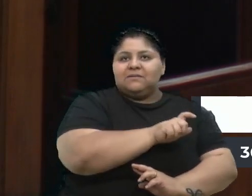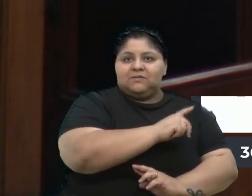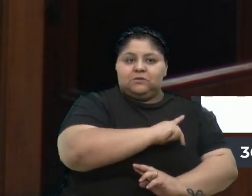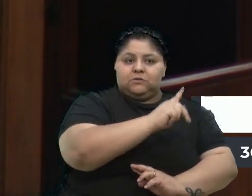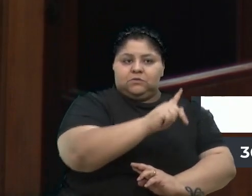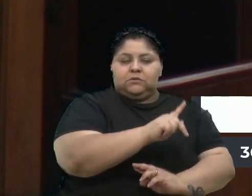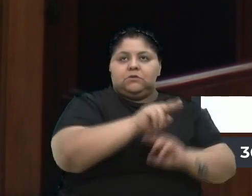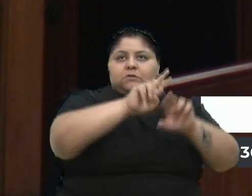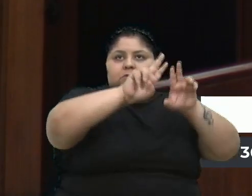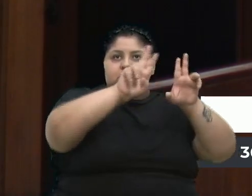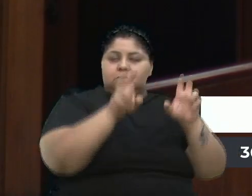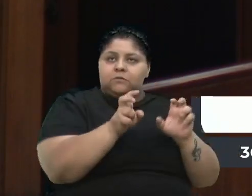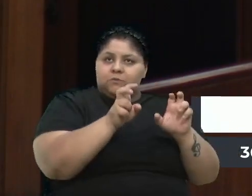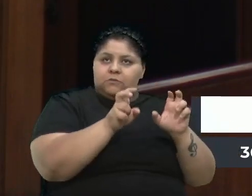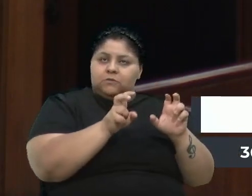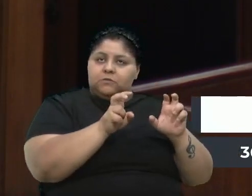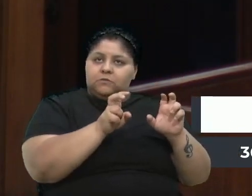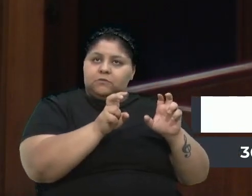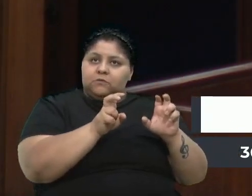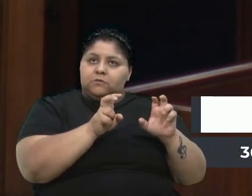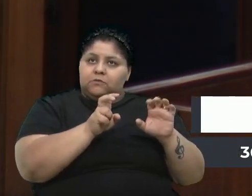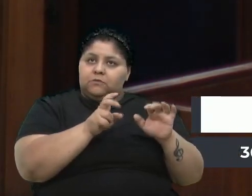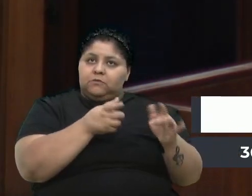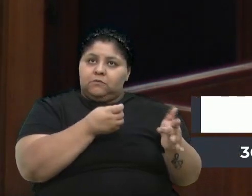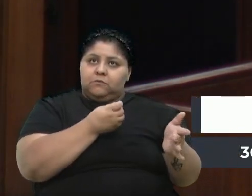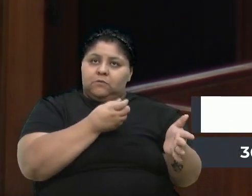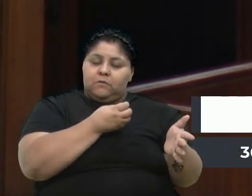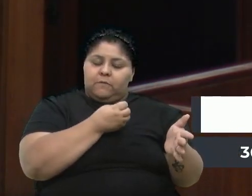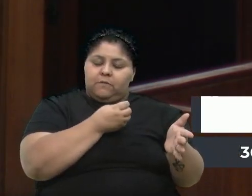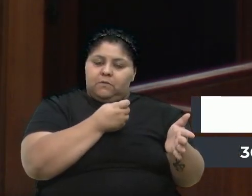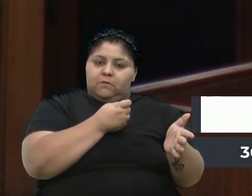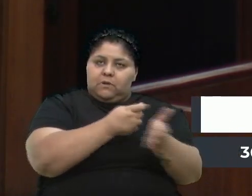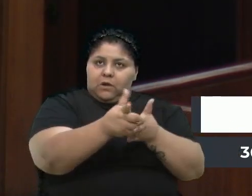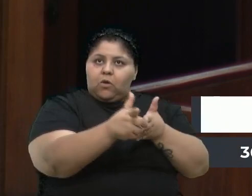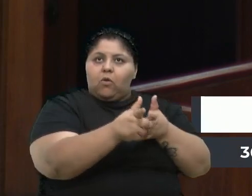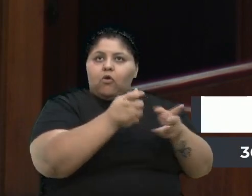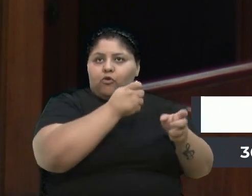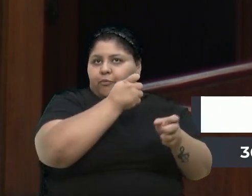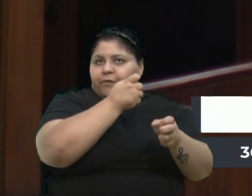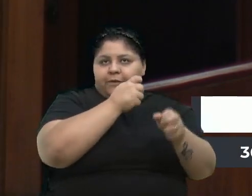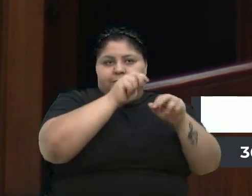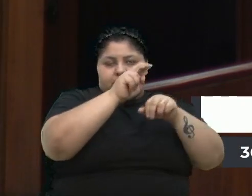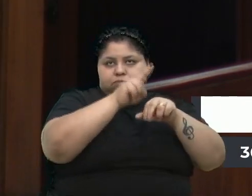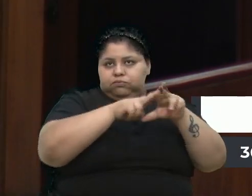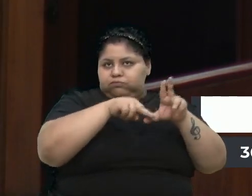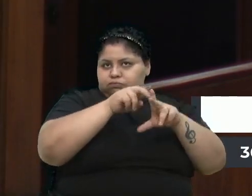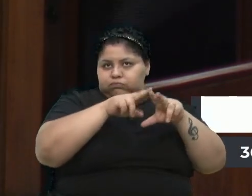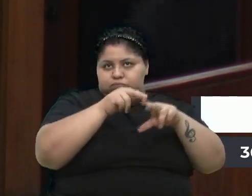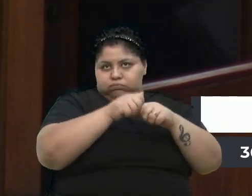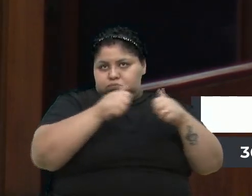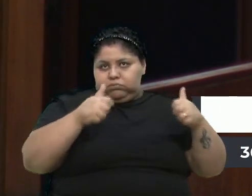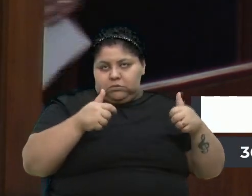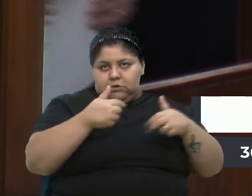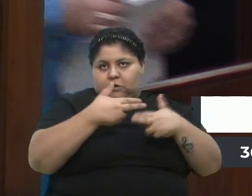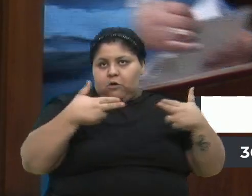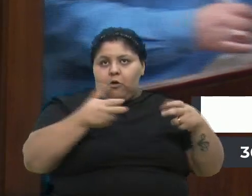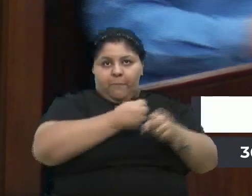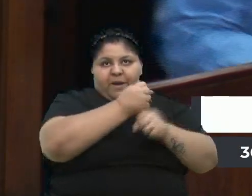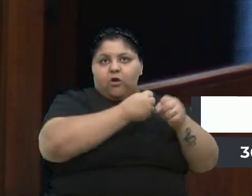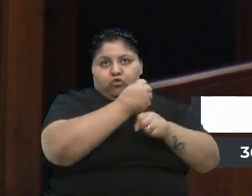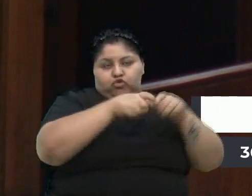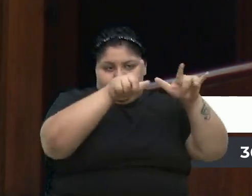sobre a compra de material de construção da empresa dele para construir a ala do Hospital Geral, enquanto ele era